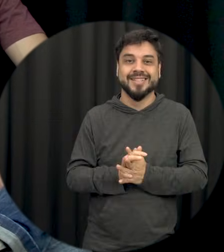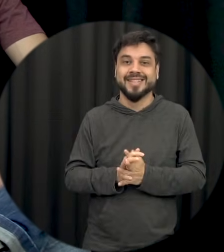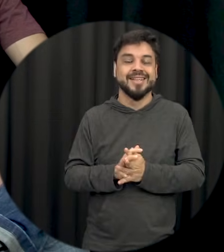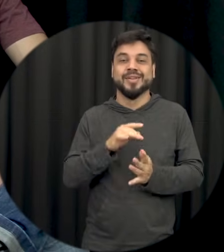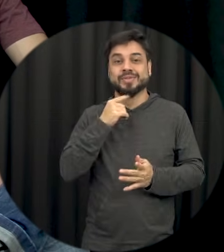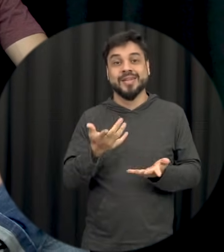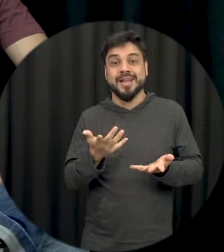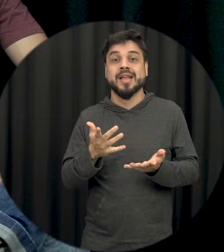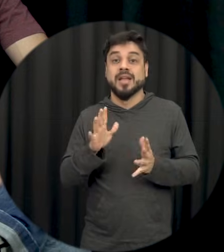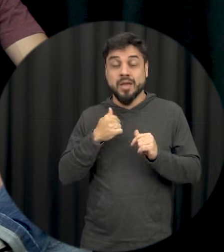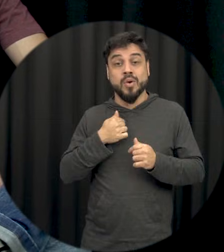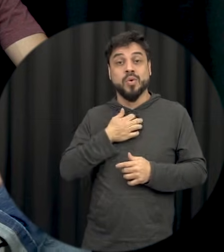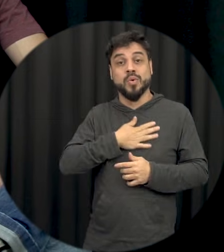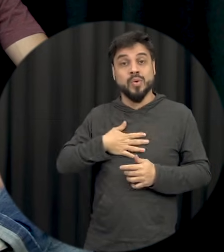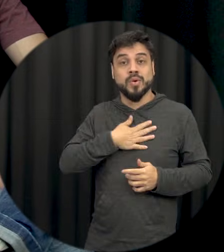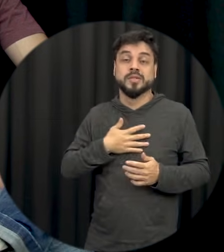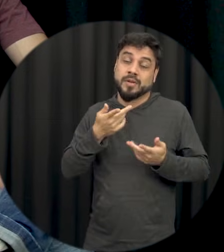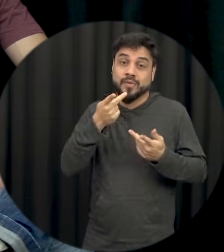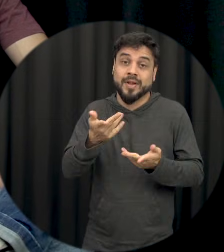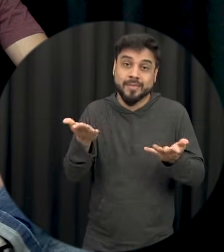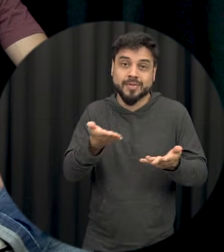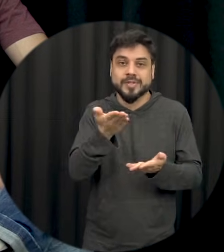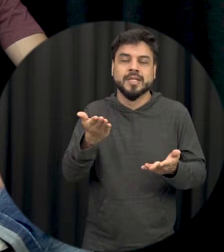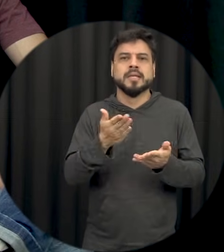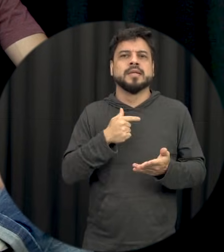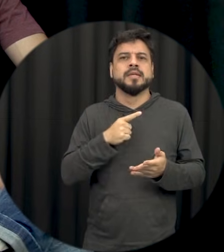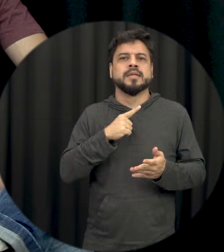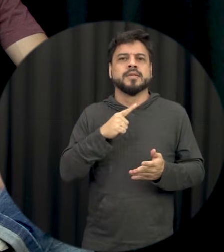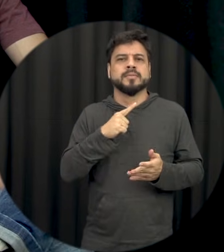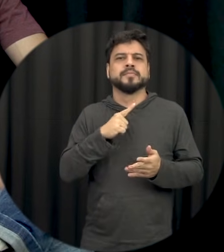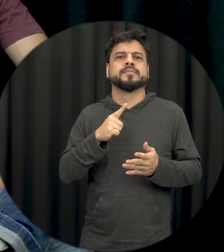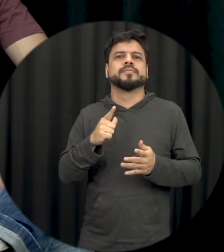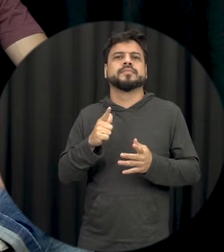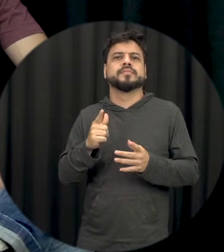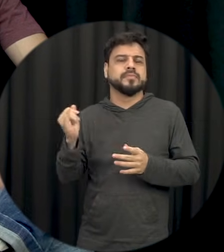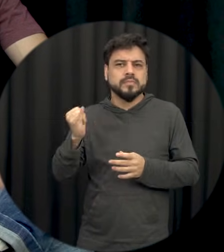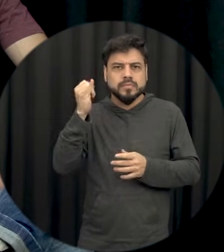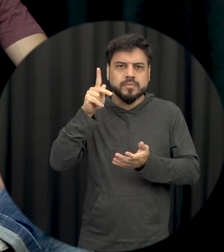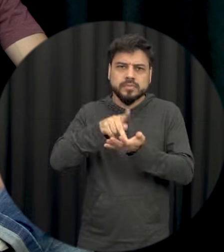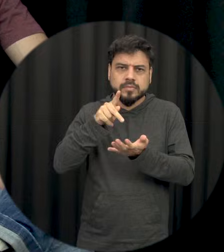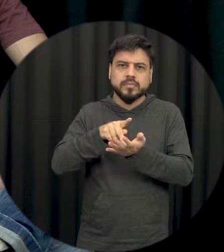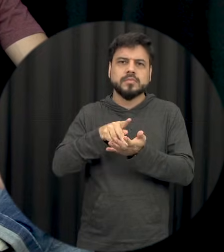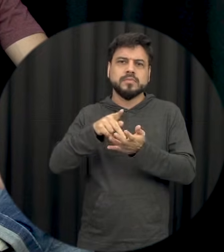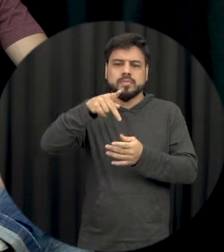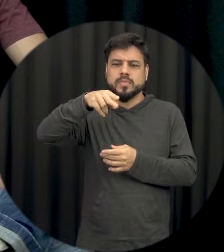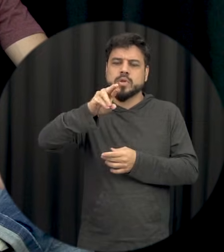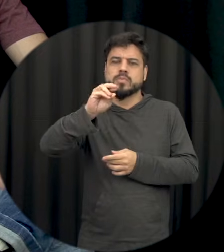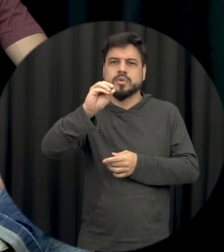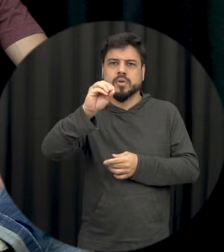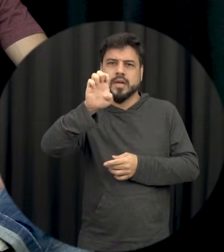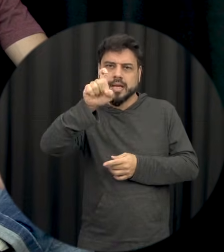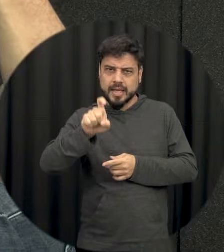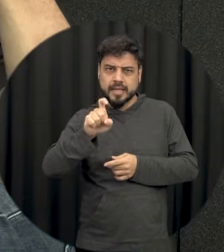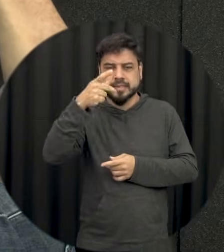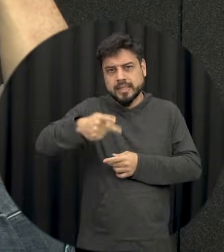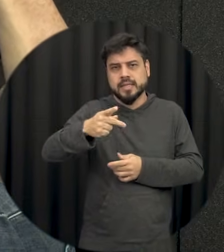quero aproveitar dessa oportunidade para falar de como tem sido importante a presença da ProEx na Unila, o papel que ela tem